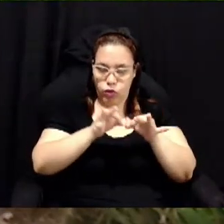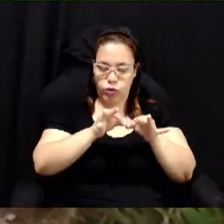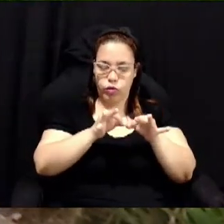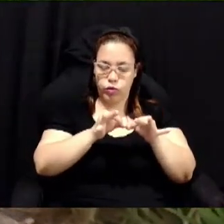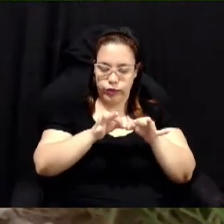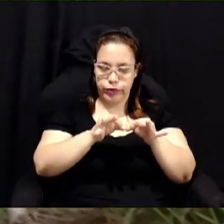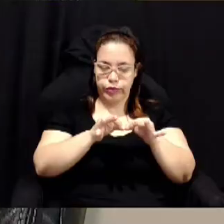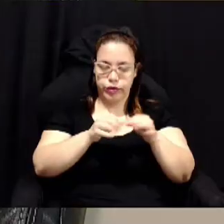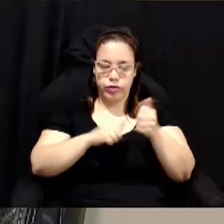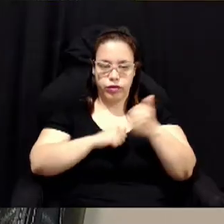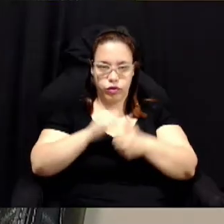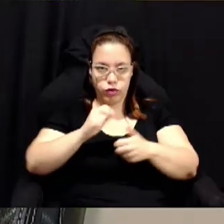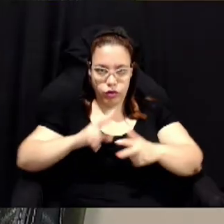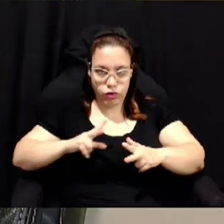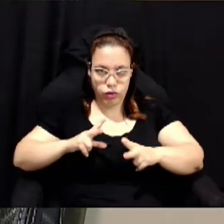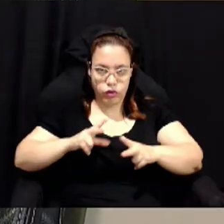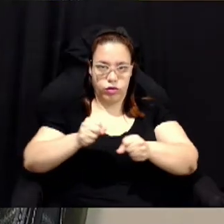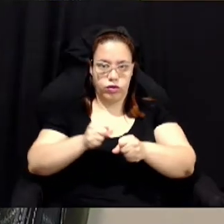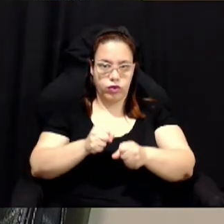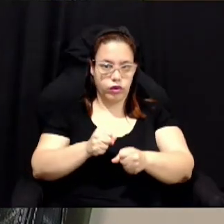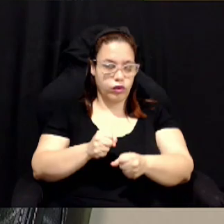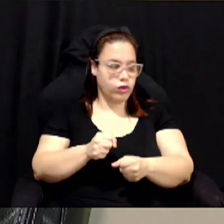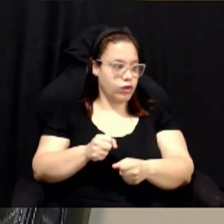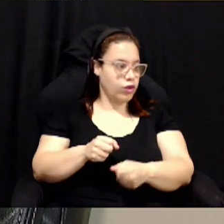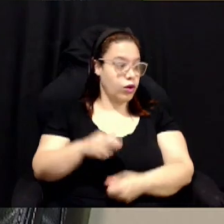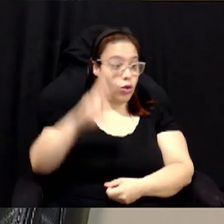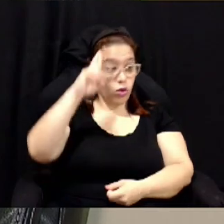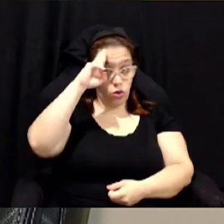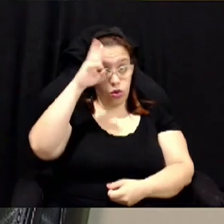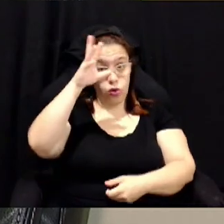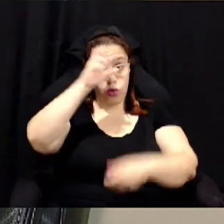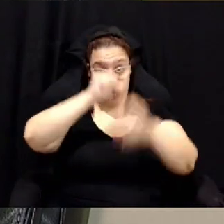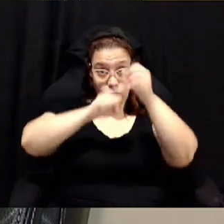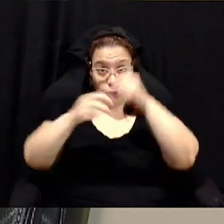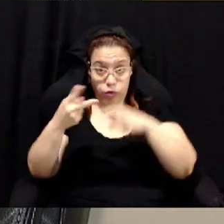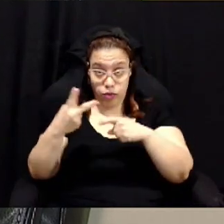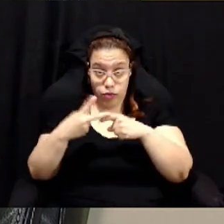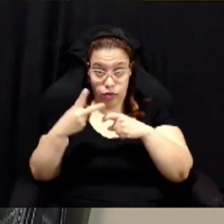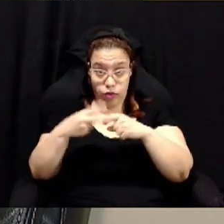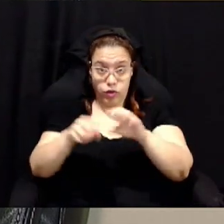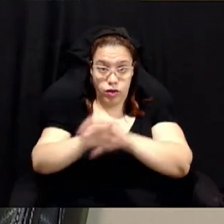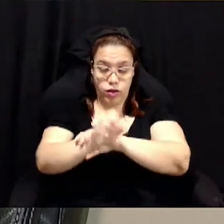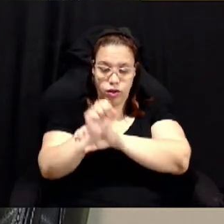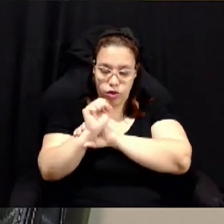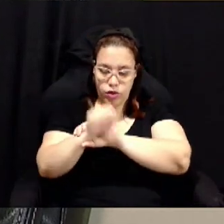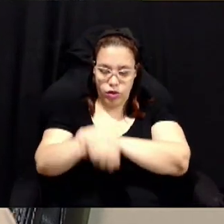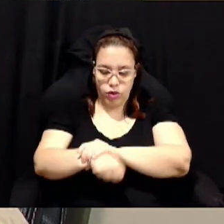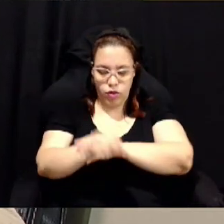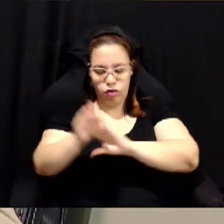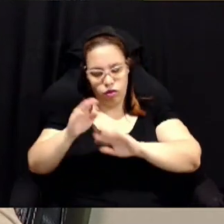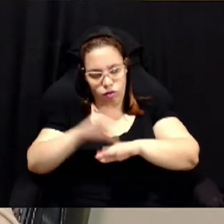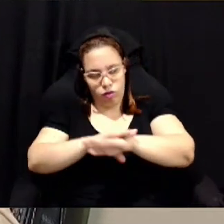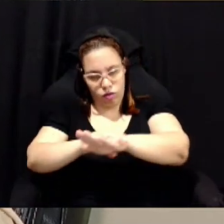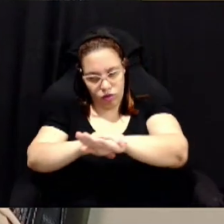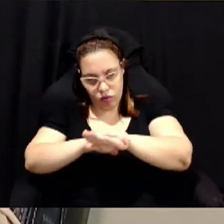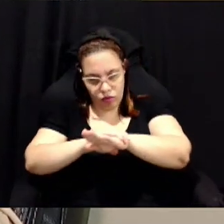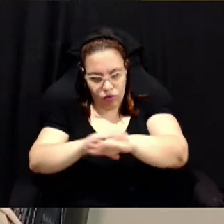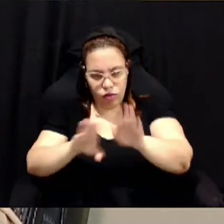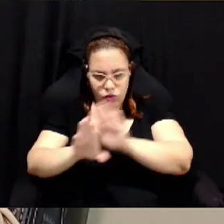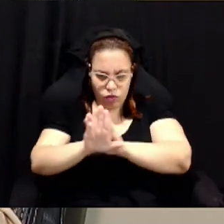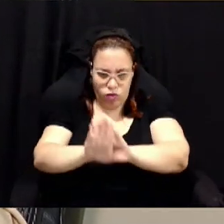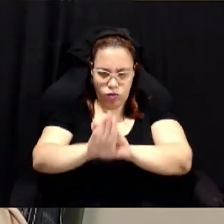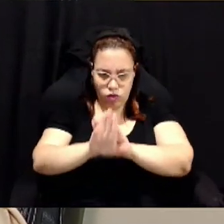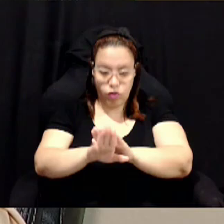esforço físico. Se o tutor aprender, né, o veterinário indicar você fazer uns alongamentos, esticar as patinhas, isso ajuda muito, com